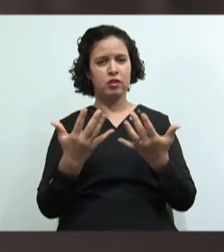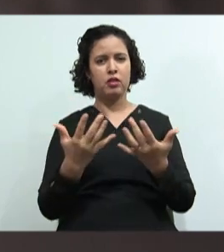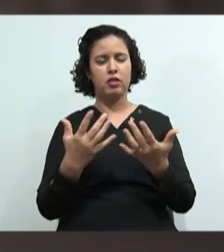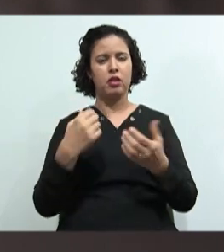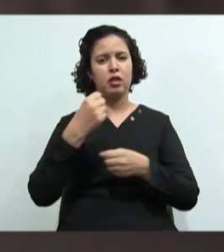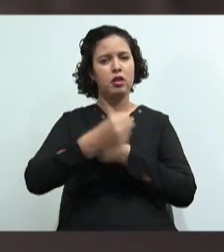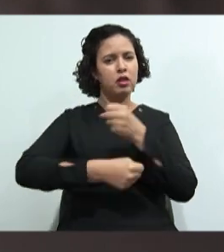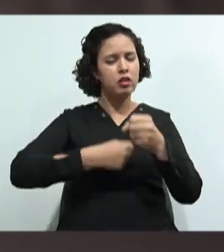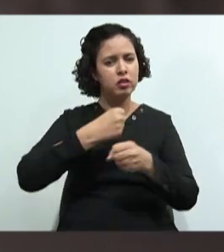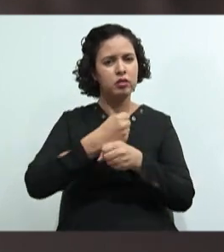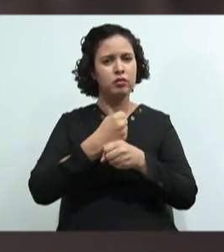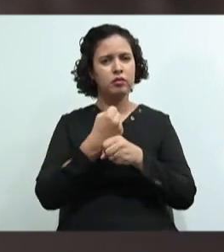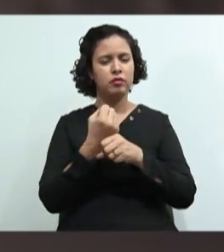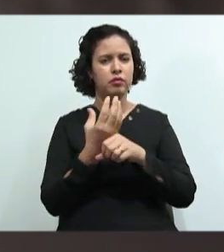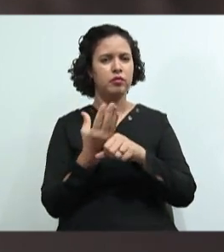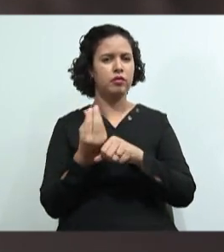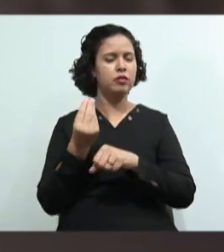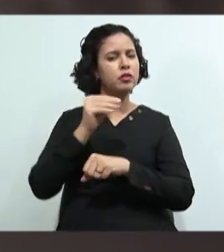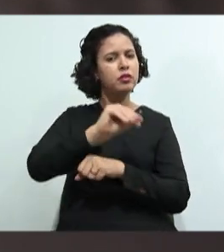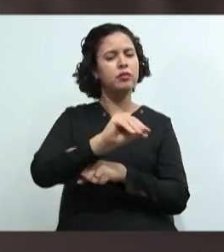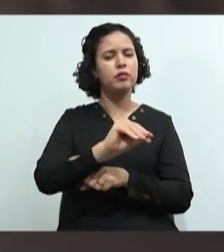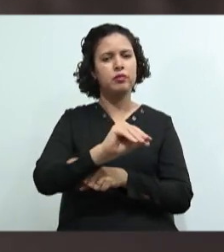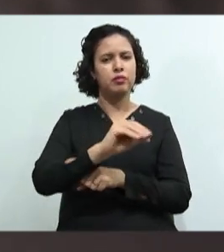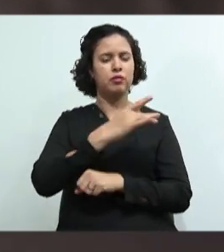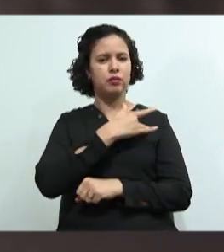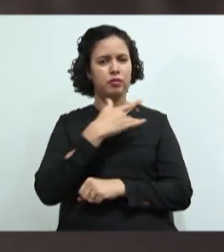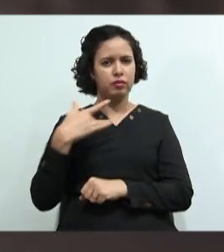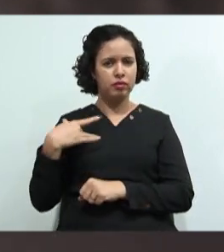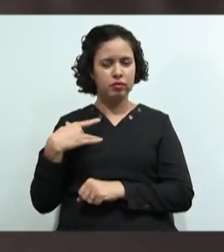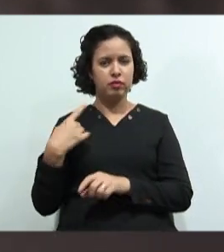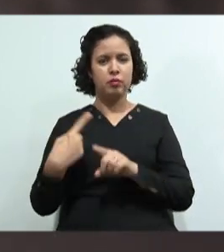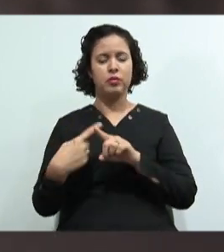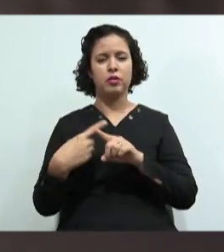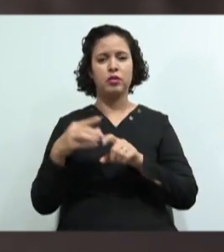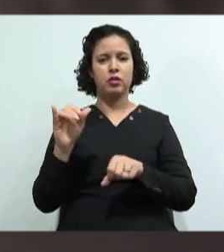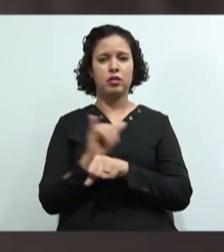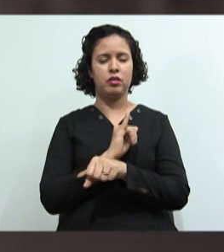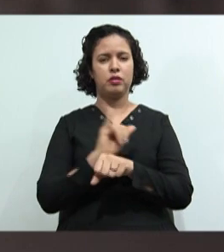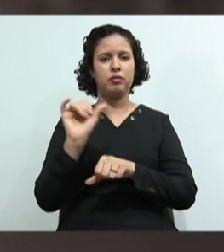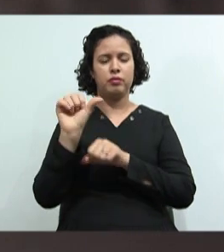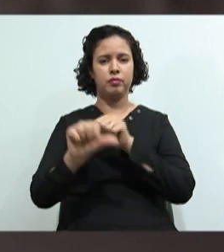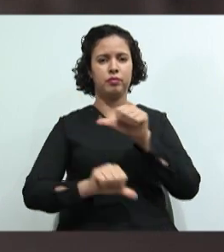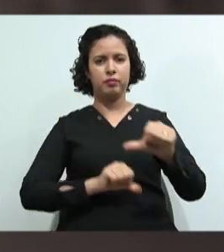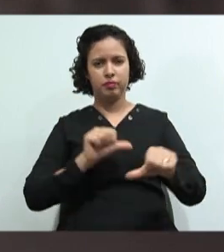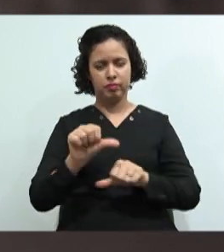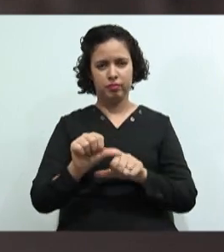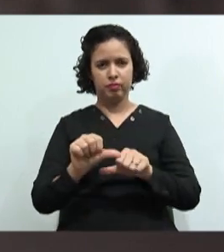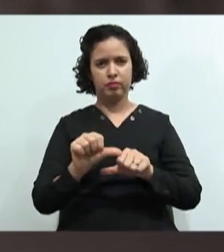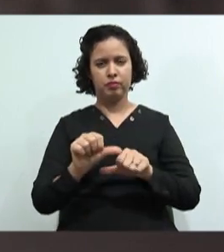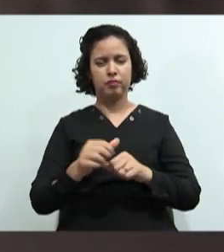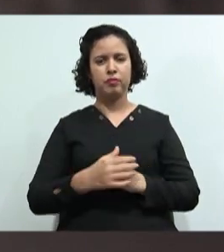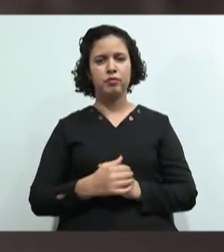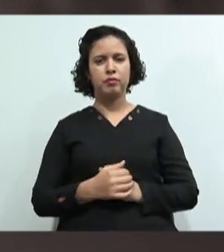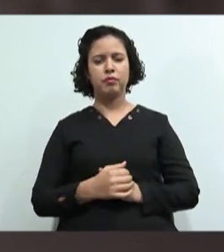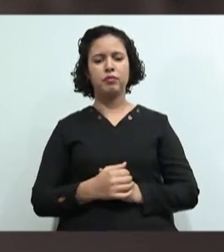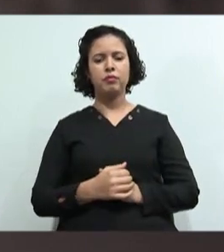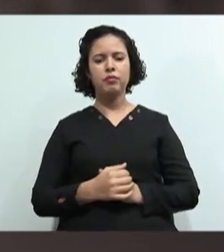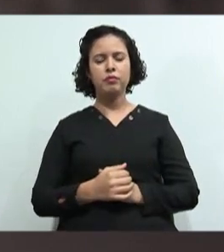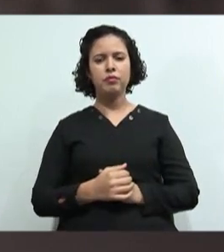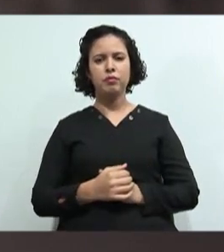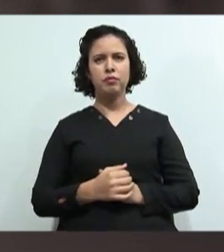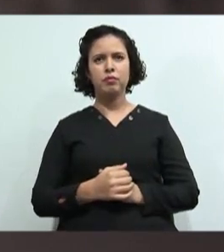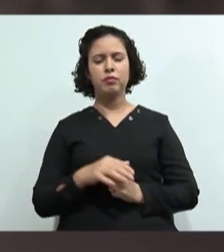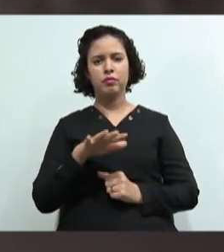produtos mais saudáveis. Então, houve uma mudança na estratégia. Por quê? Porque o ambiente externo forçou isso.